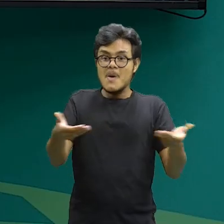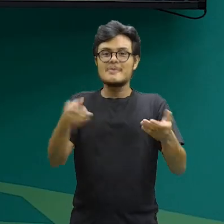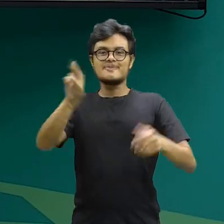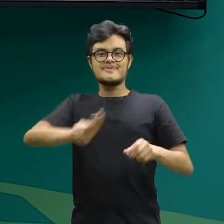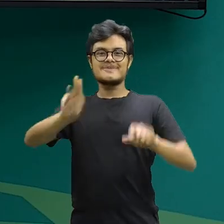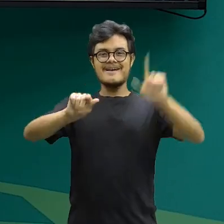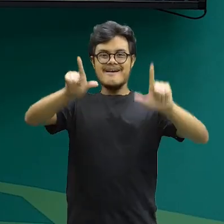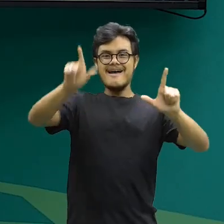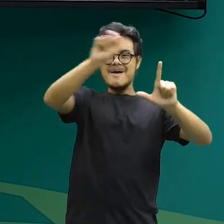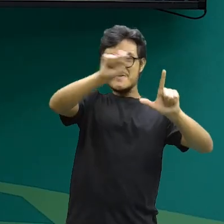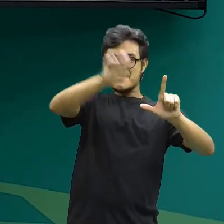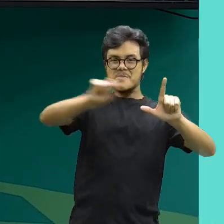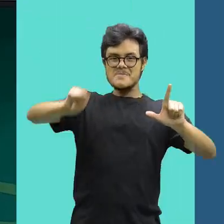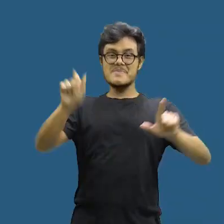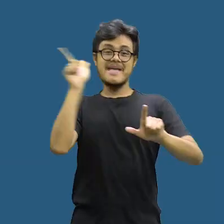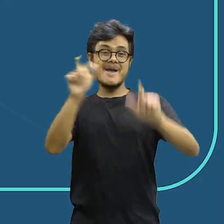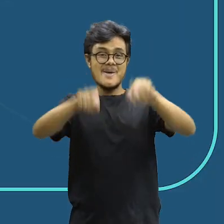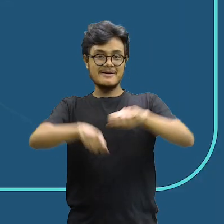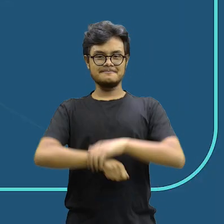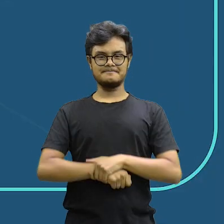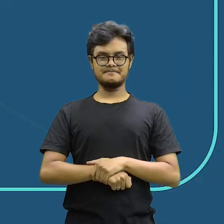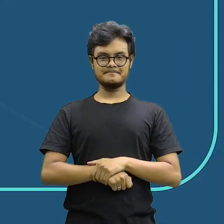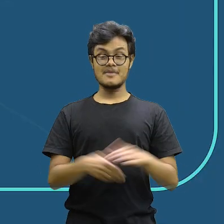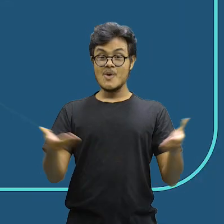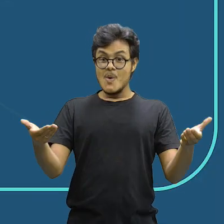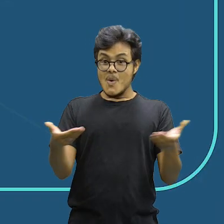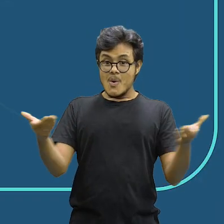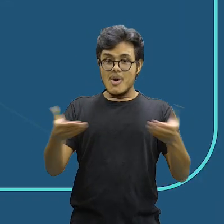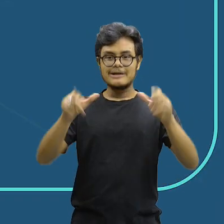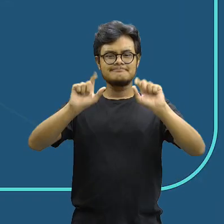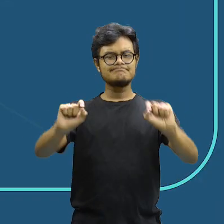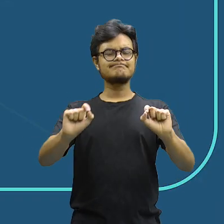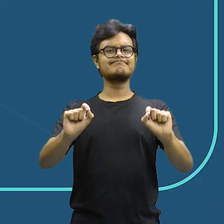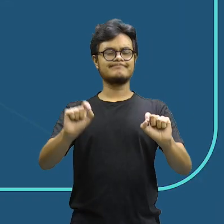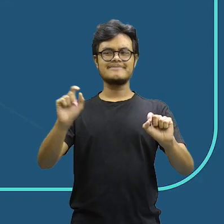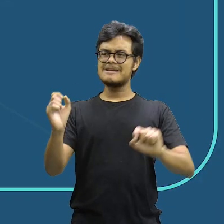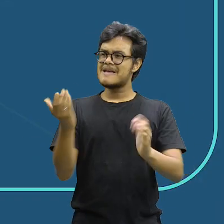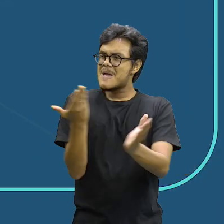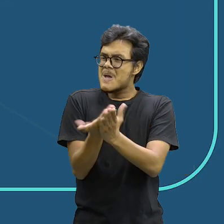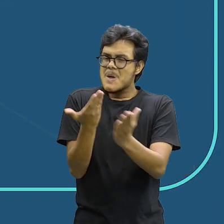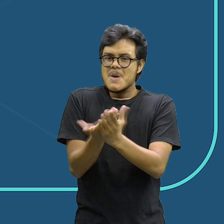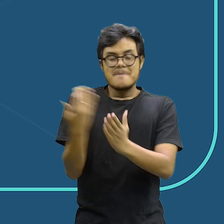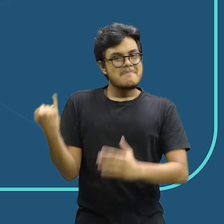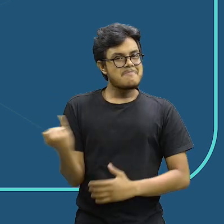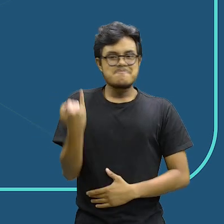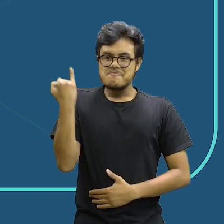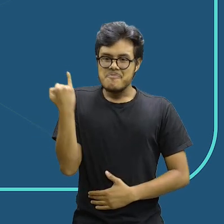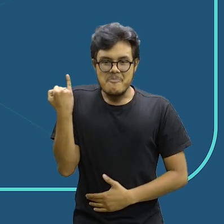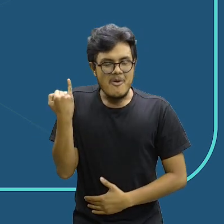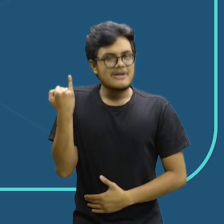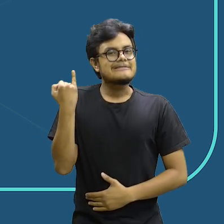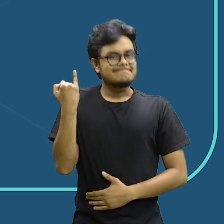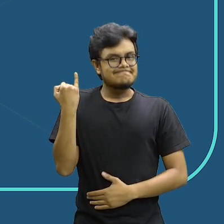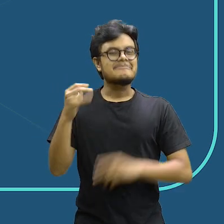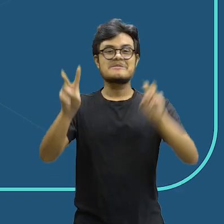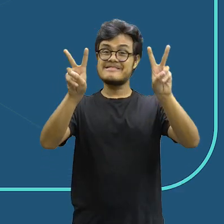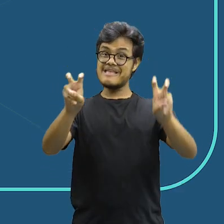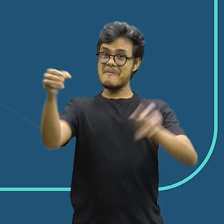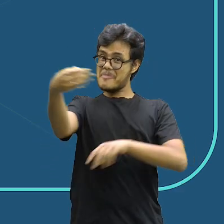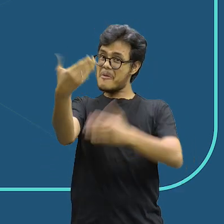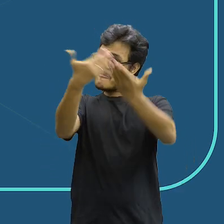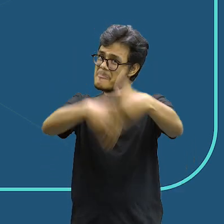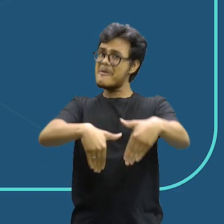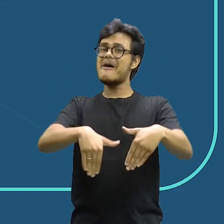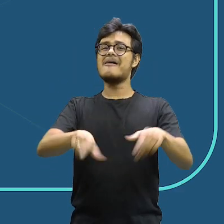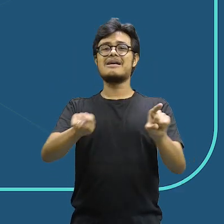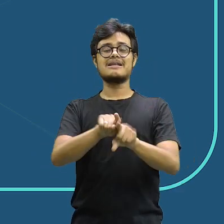tela interativa para anotações. A aula de hoje é extremamente importante porque é conteúdo novo para a sua prova,